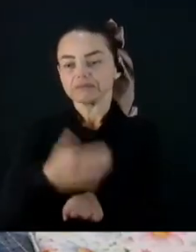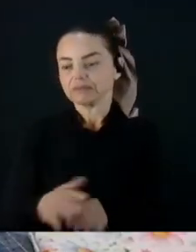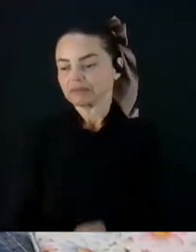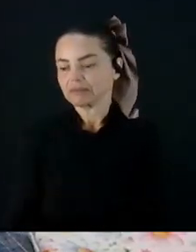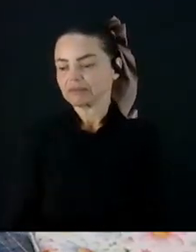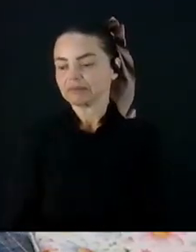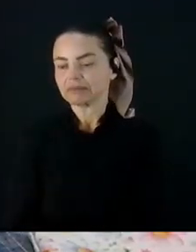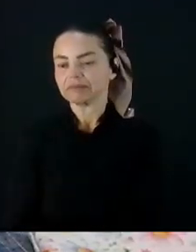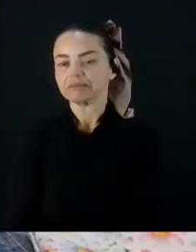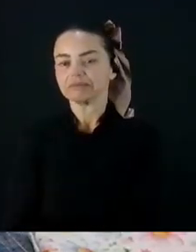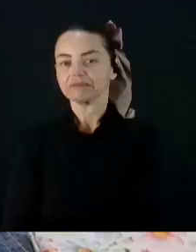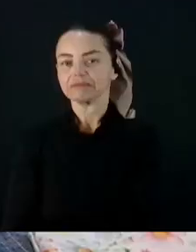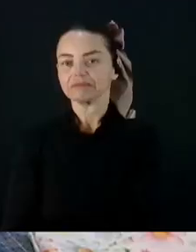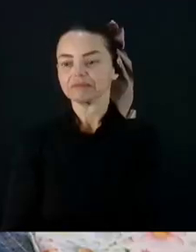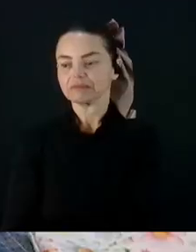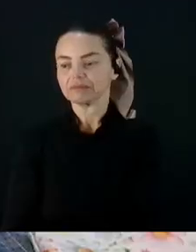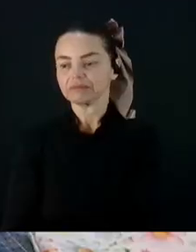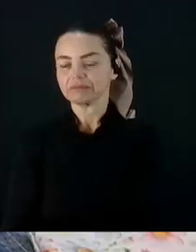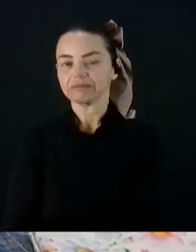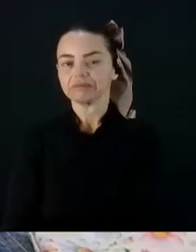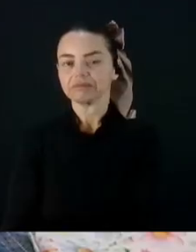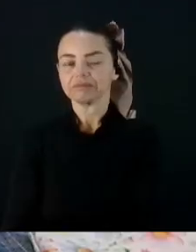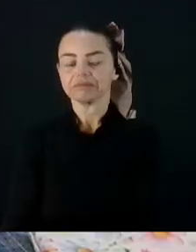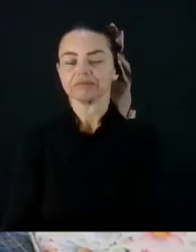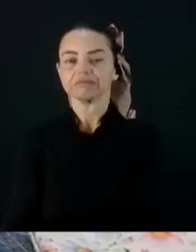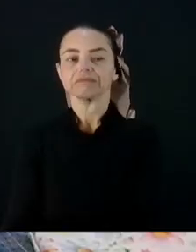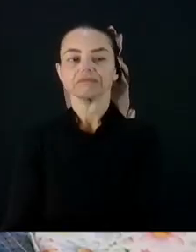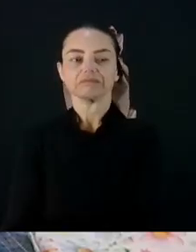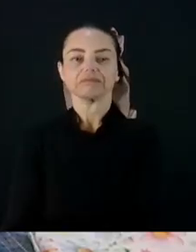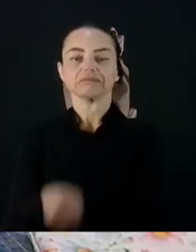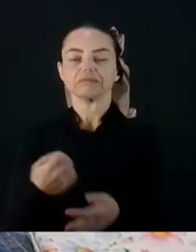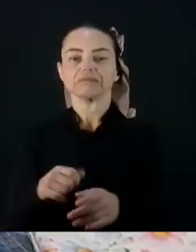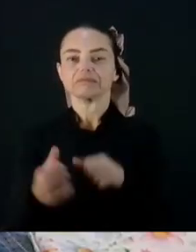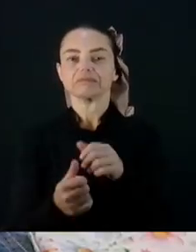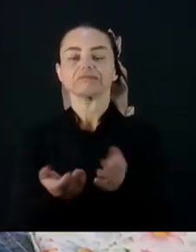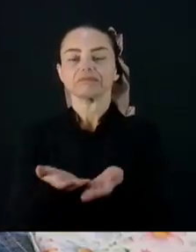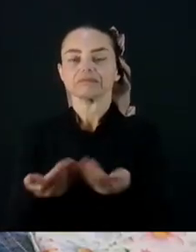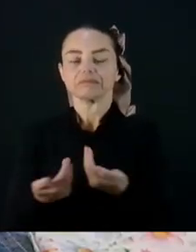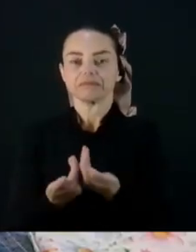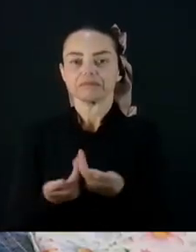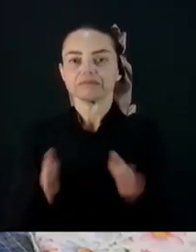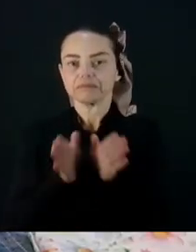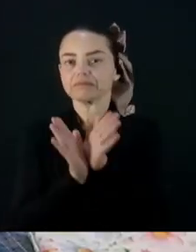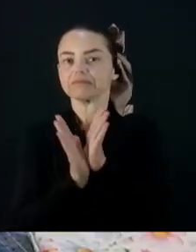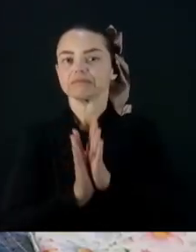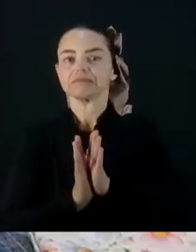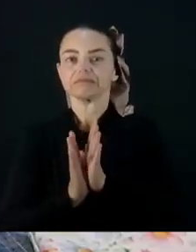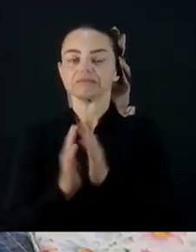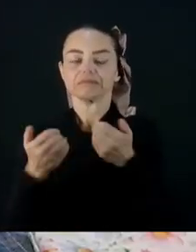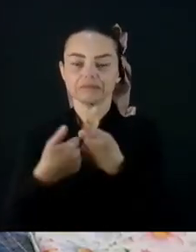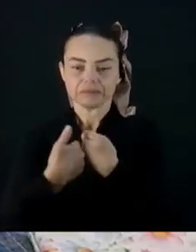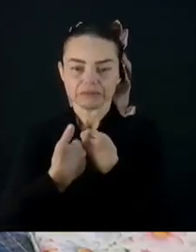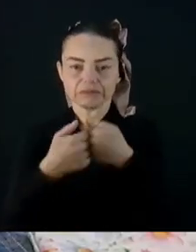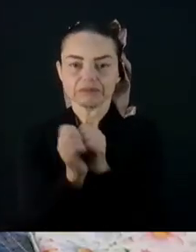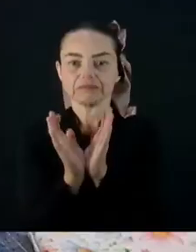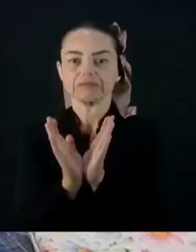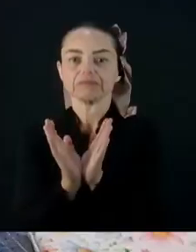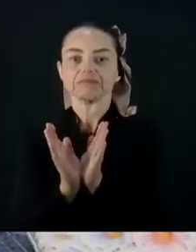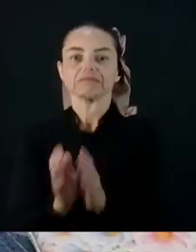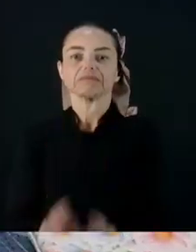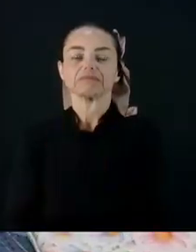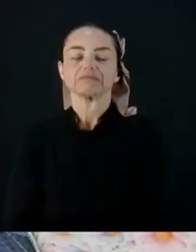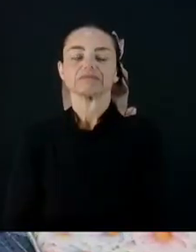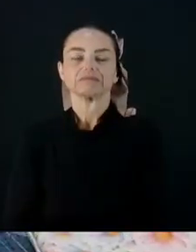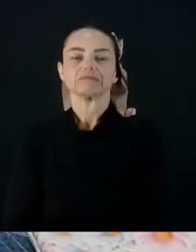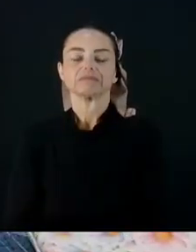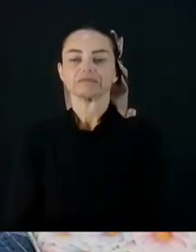E aqui a gente vai deixar um espaço para desvirar, né? Porque a gente tem que deixar espaço para desvirar. Deixa espaço para desvirar aqui na lateral. Tá?